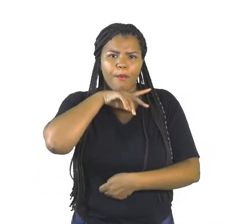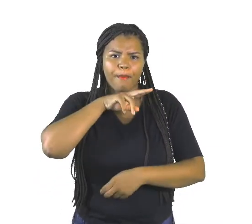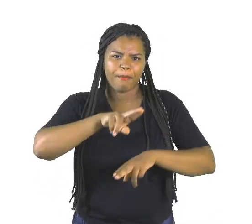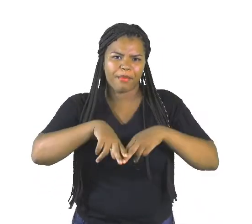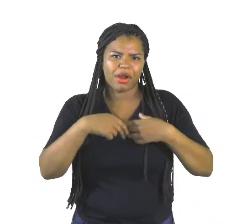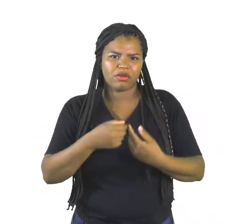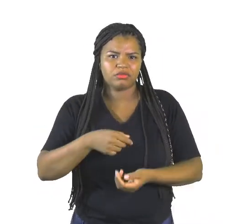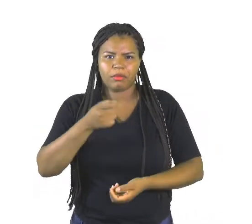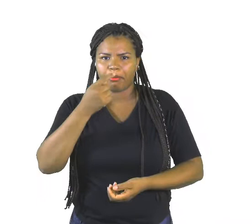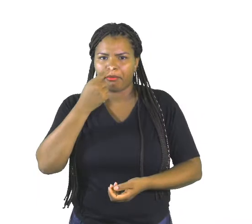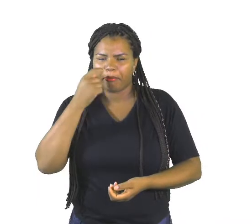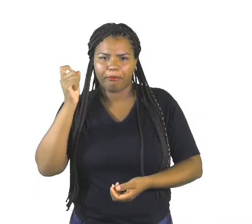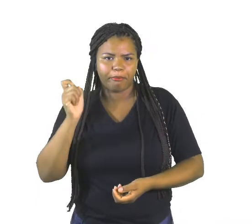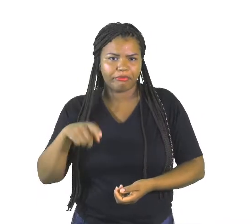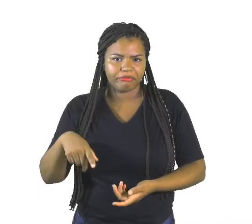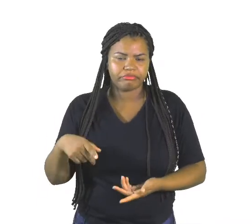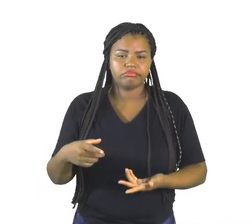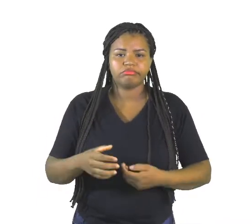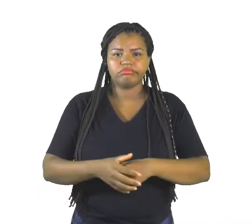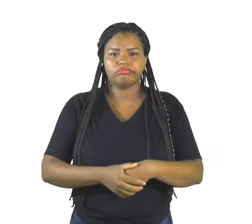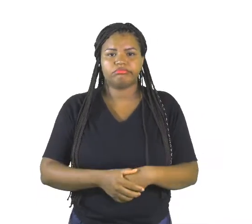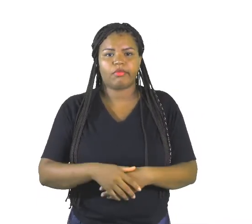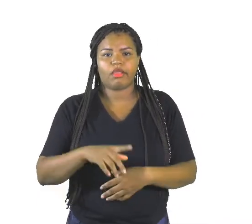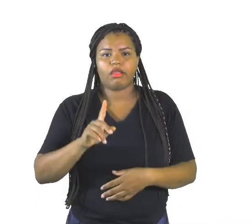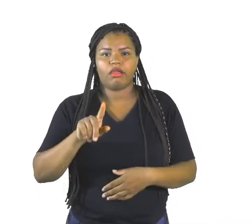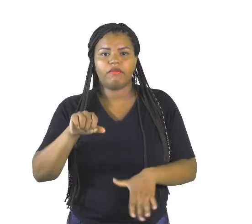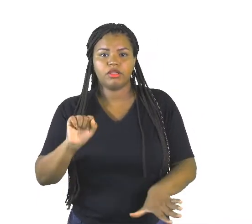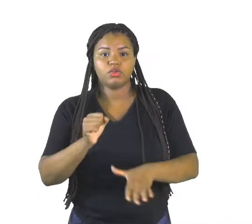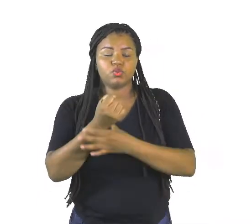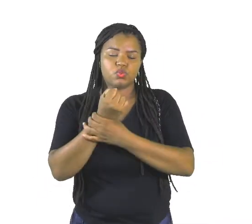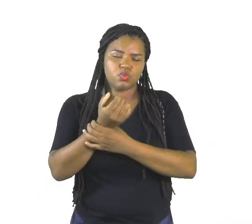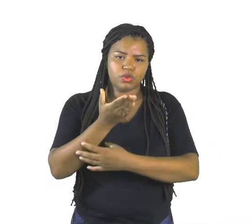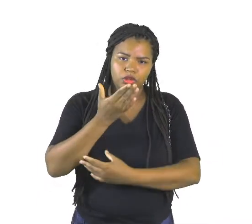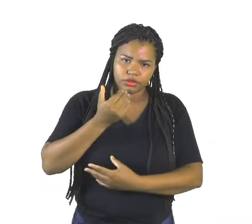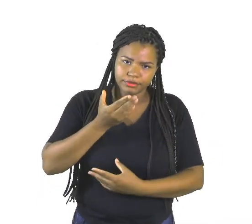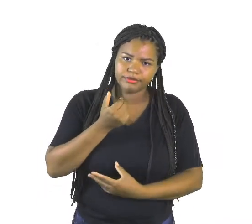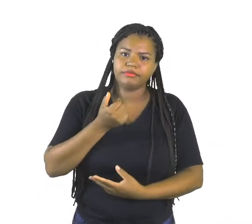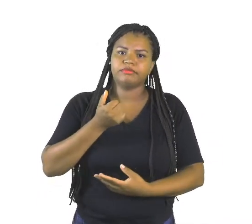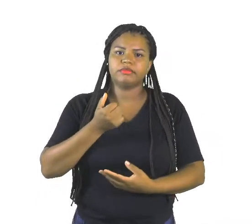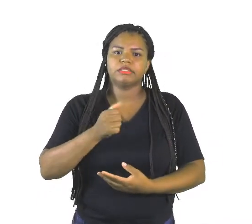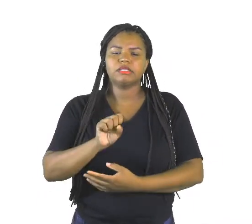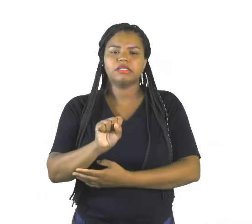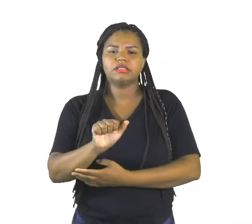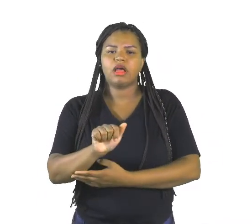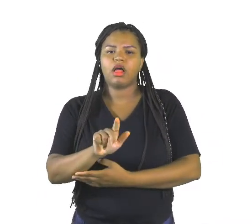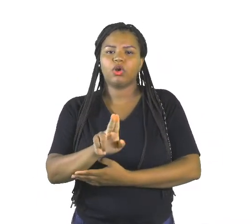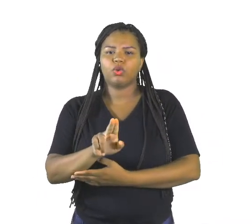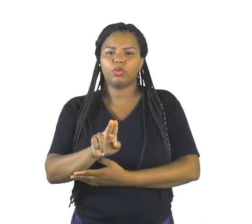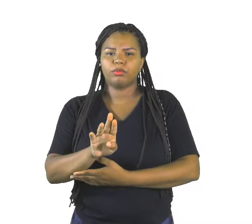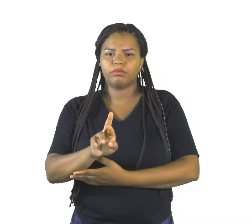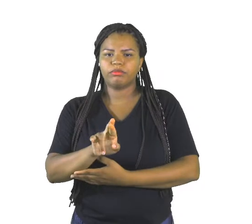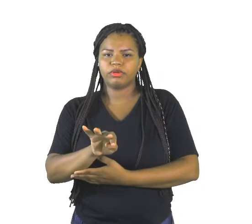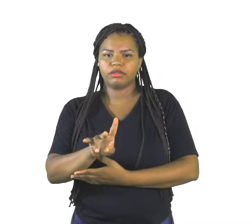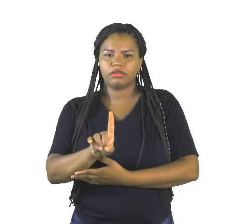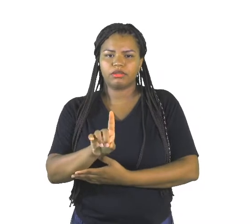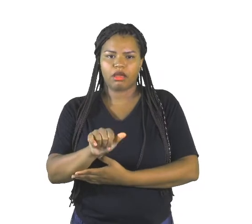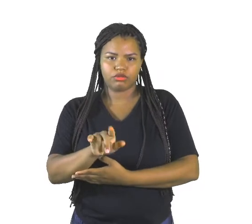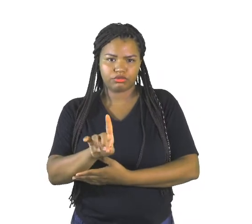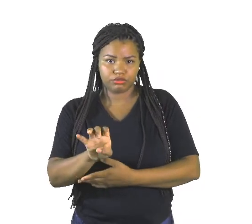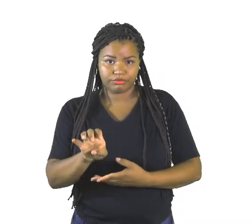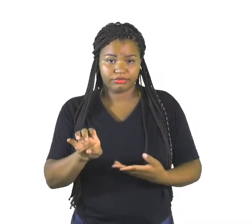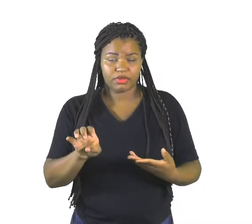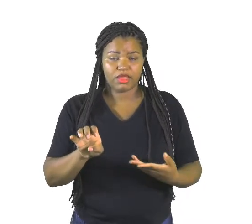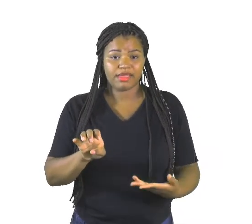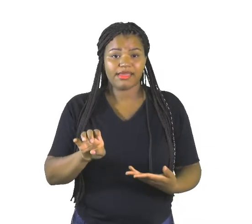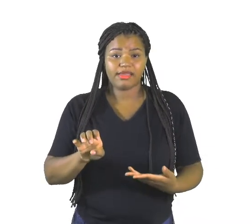estragados. Então, a gente fala em segurança alimentar, e salubridade, ou seja, que